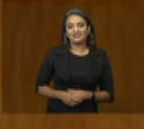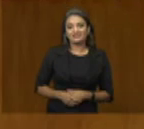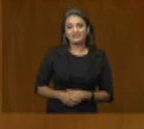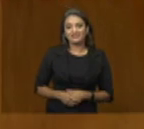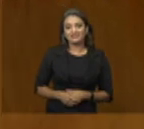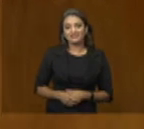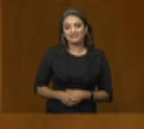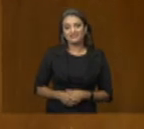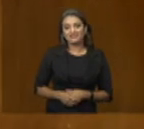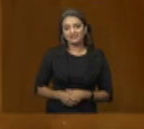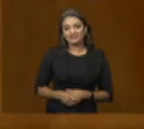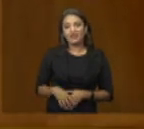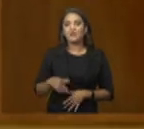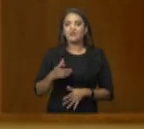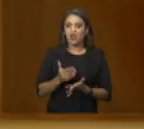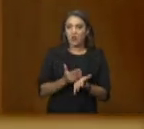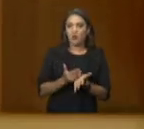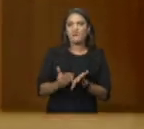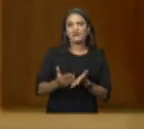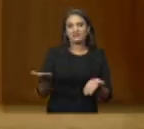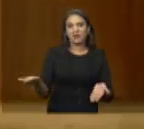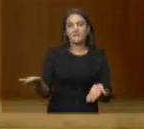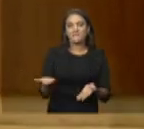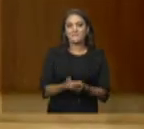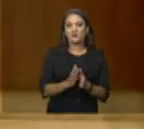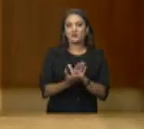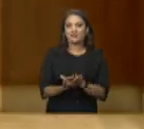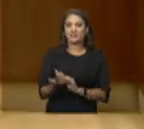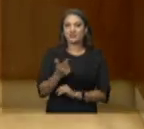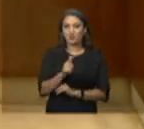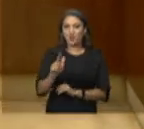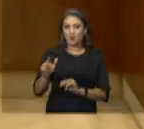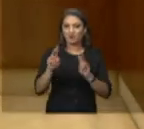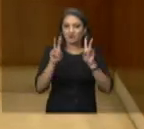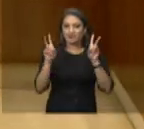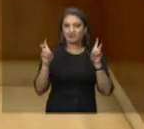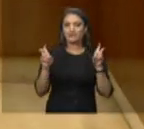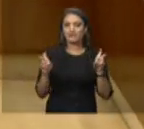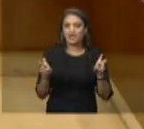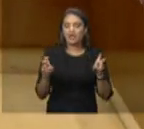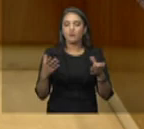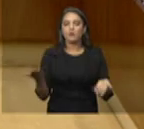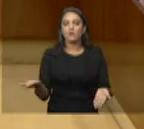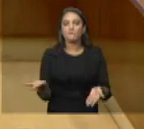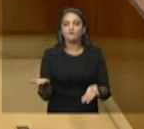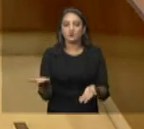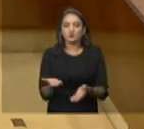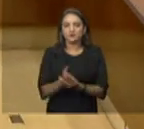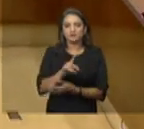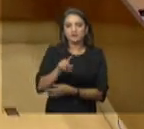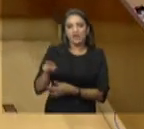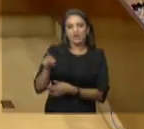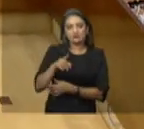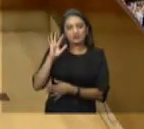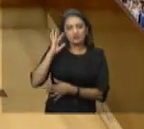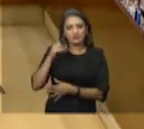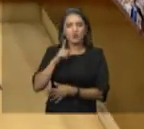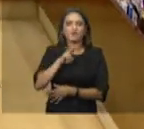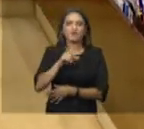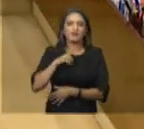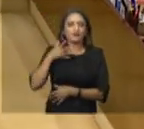conseguirmos enfrentar o processo aqui nos aguardem uma ação rescisória em que teremos sustentações